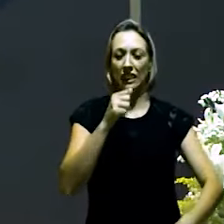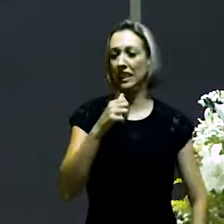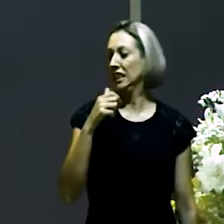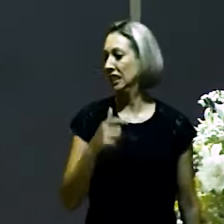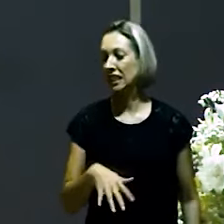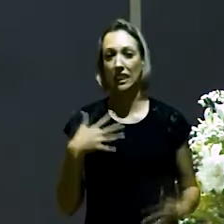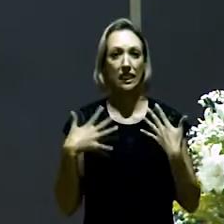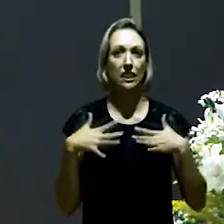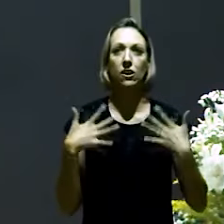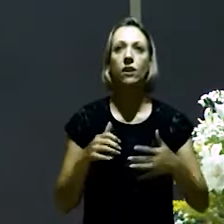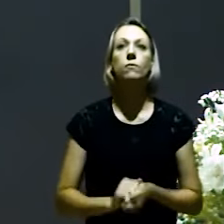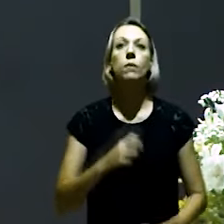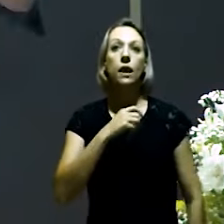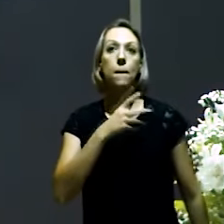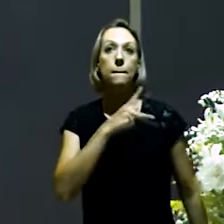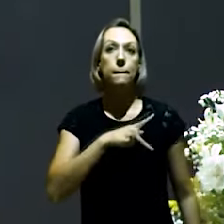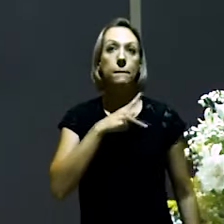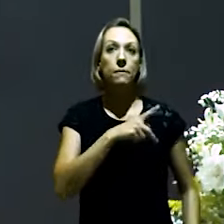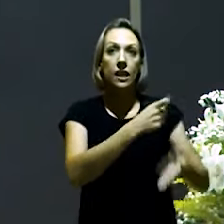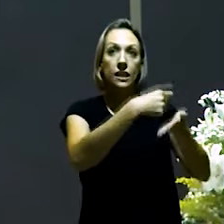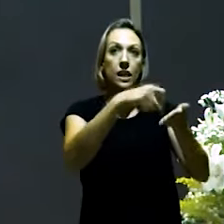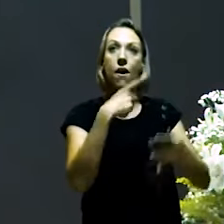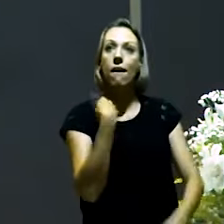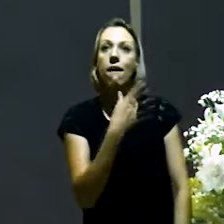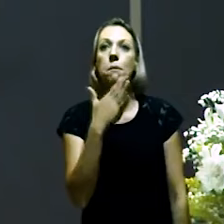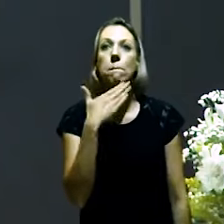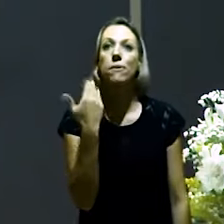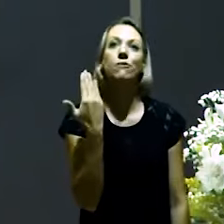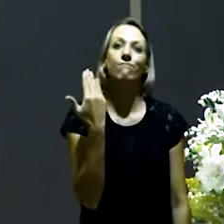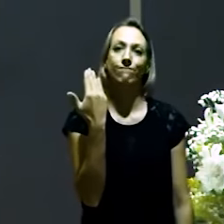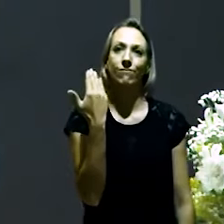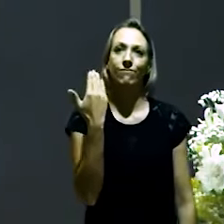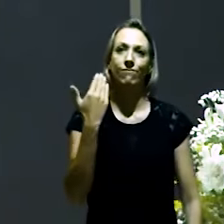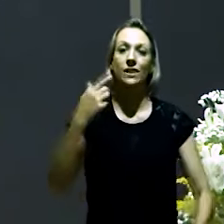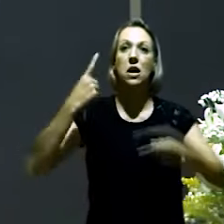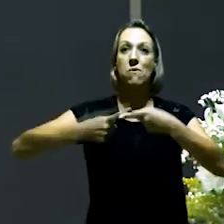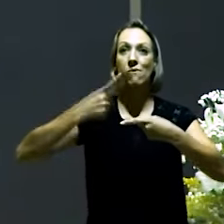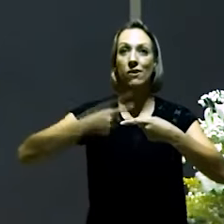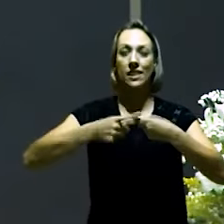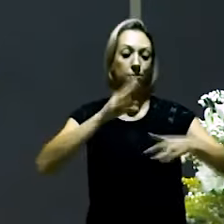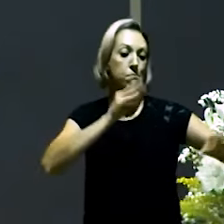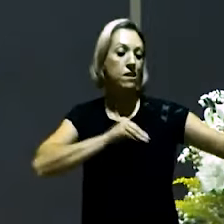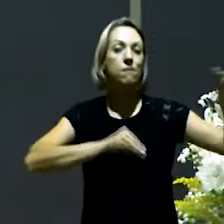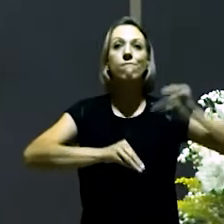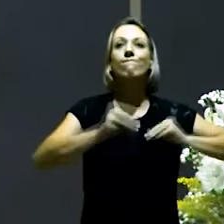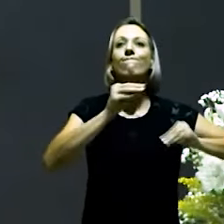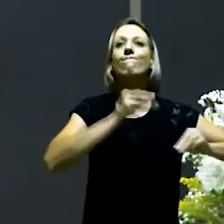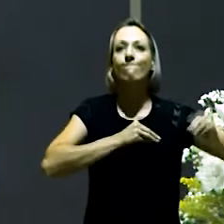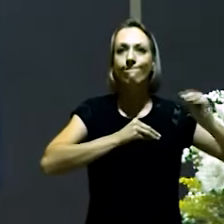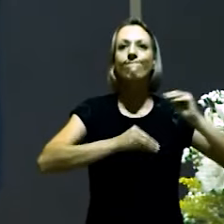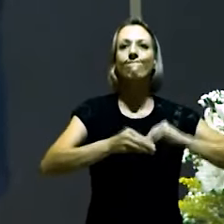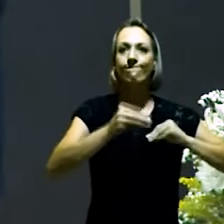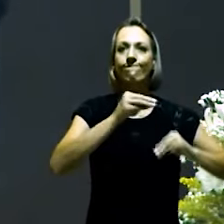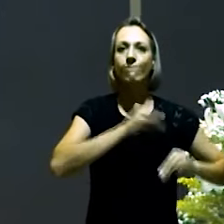isso que Paulo diz que nós estávamos mortos, e a causa desta morte, os nossos pecados. E por pecado aqui